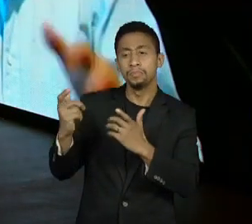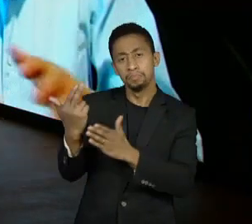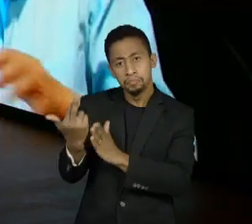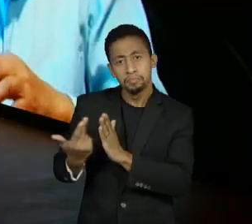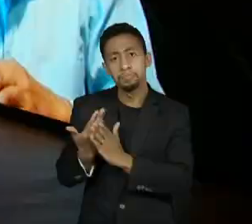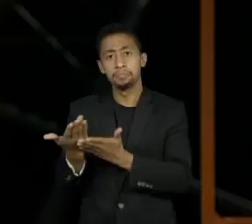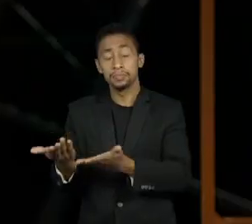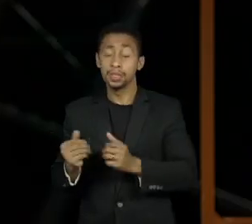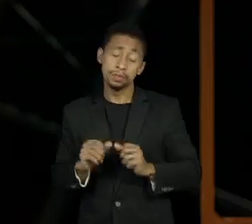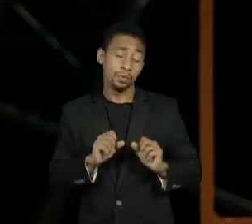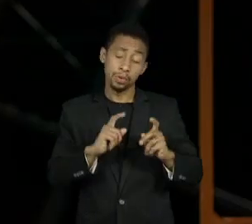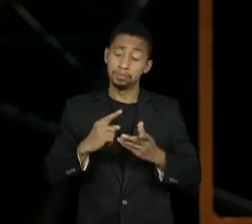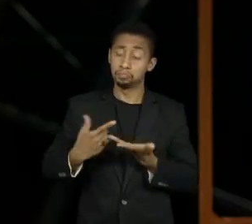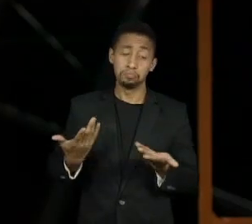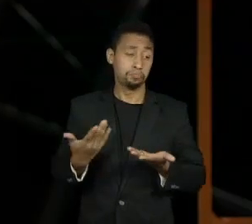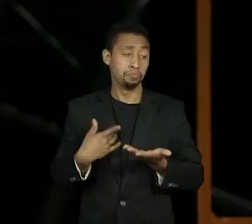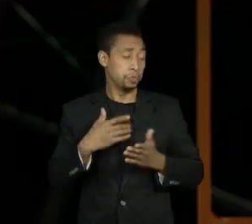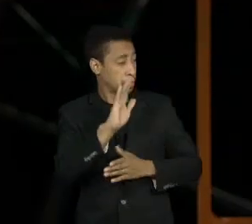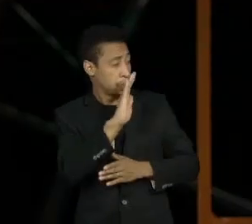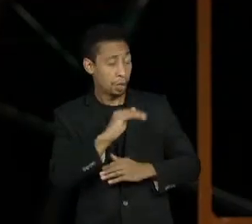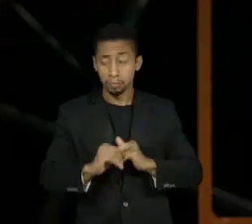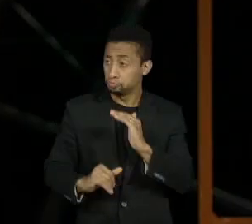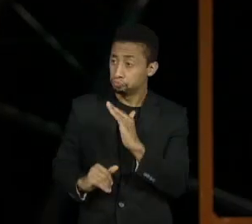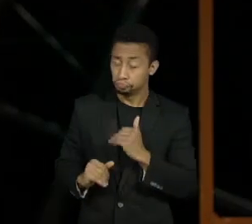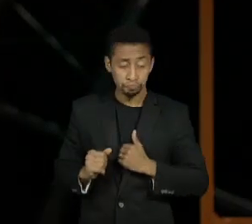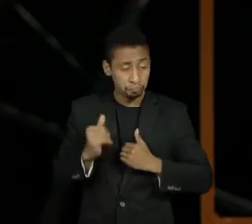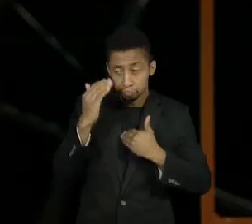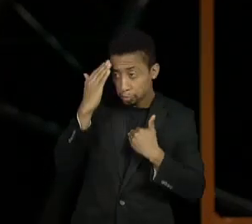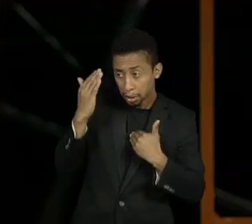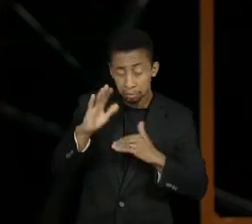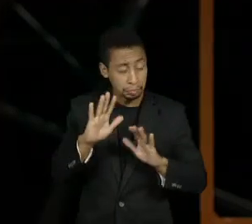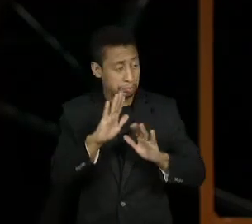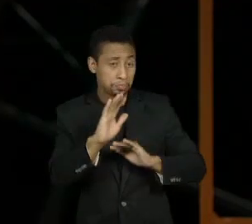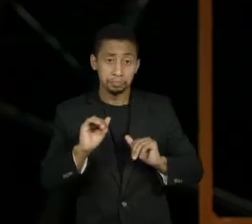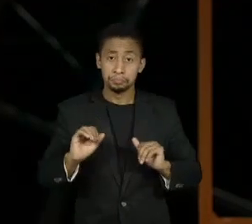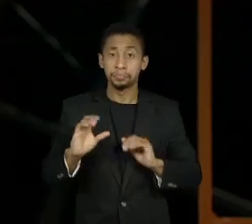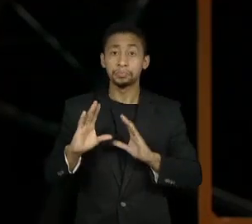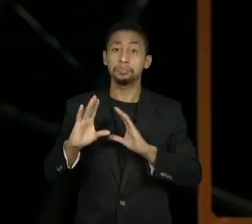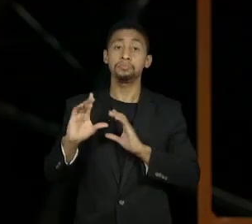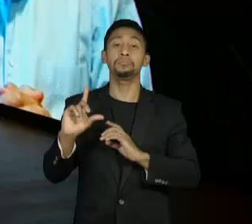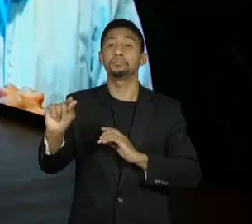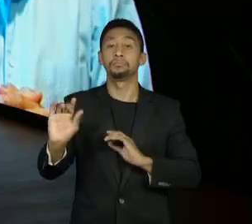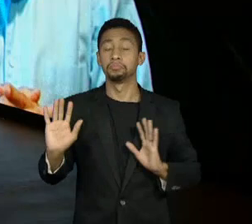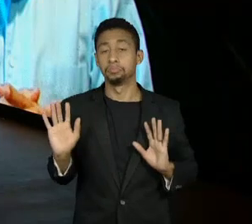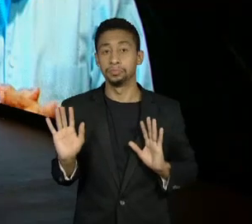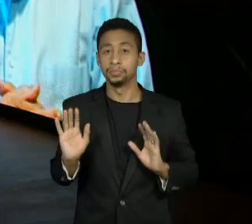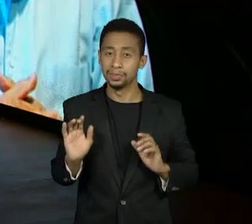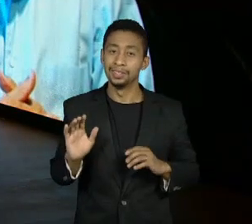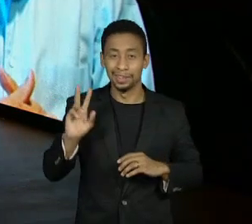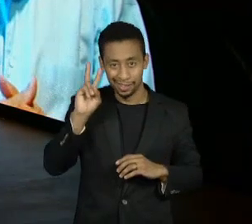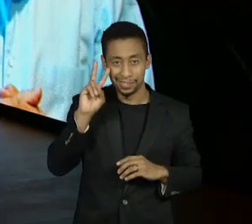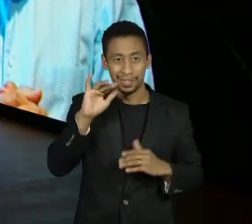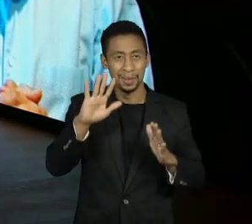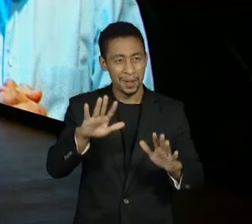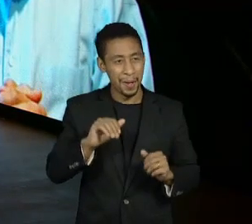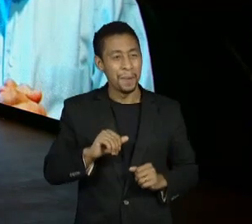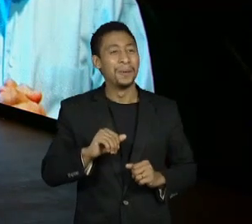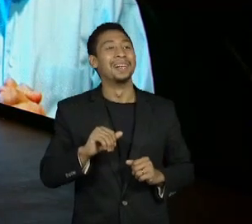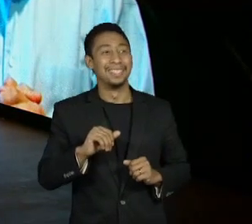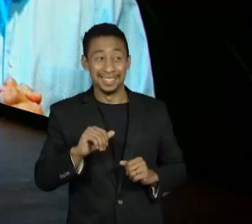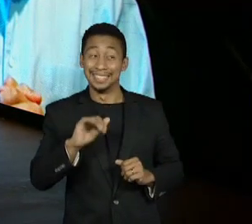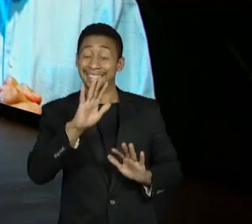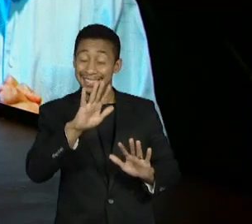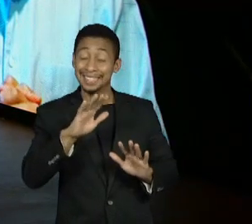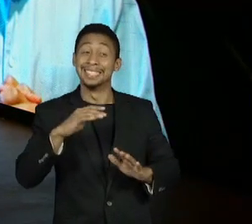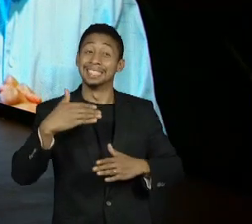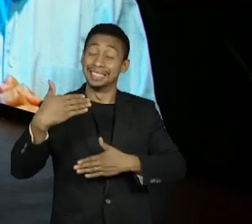Então, muito obrigado. Tchau. Então, a história foi assim. Mas o mundo dá voltas, né, Maurício?